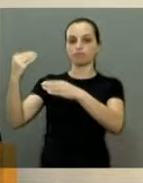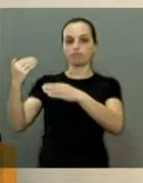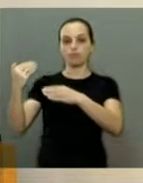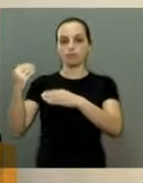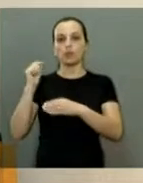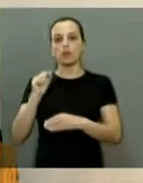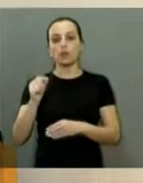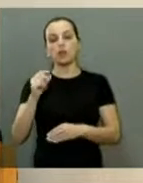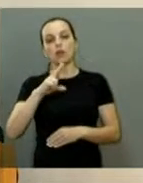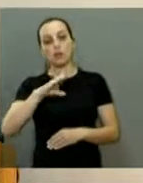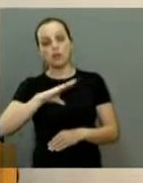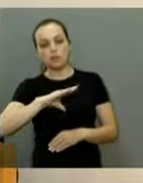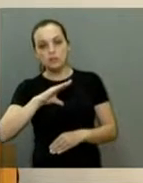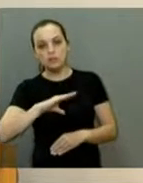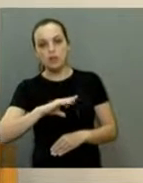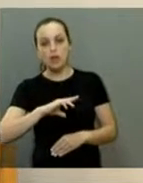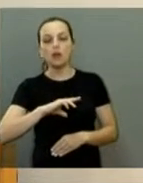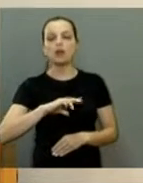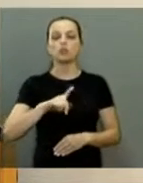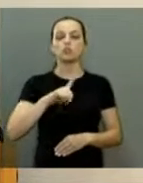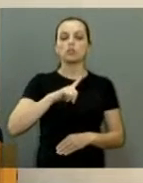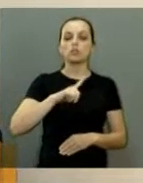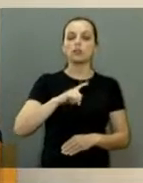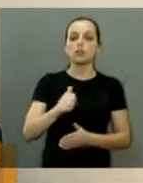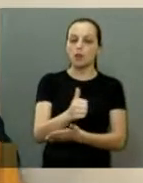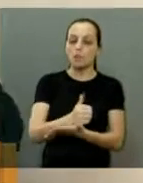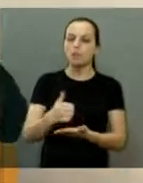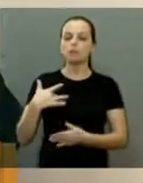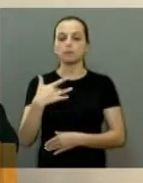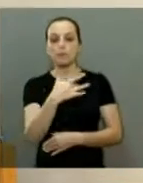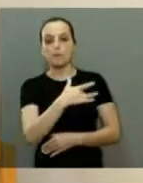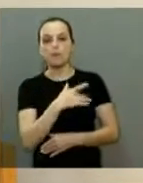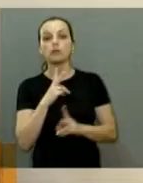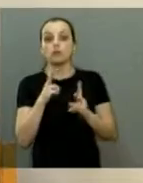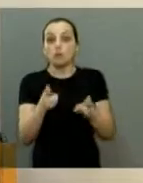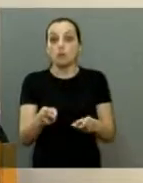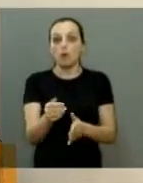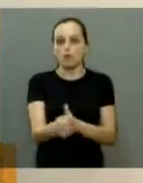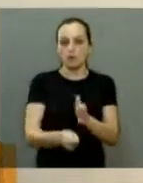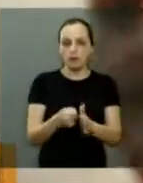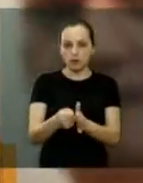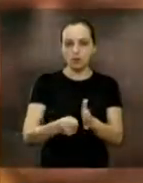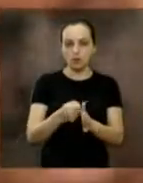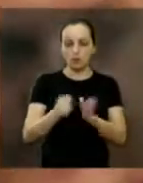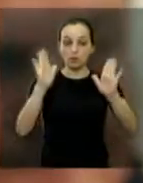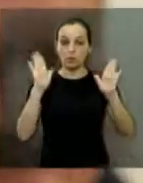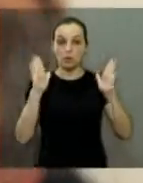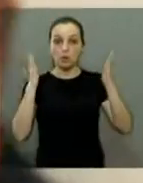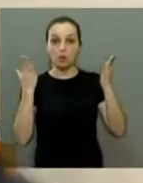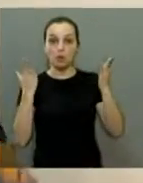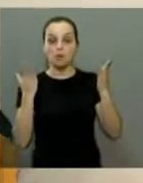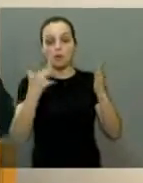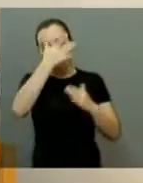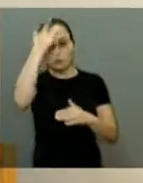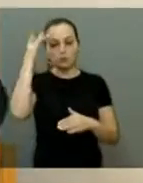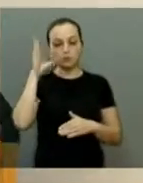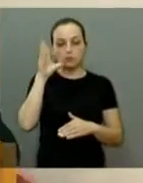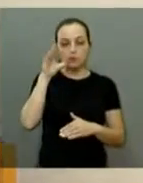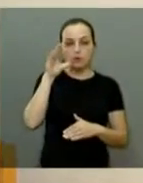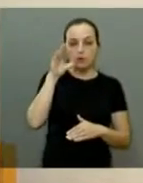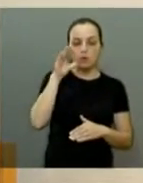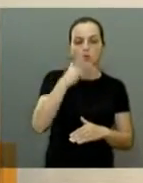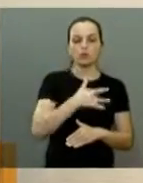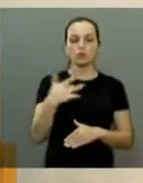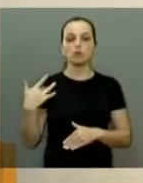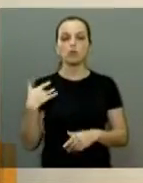têm uma saúde básica como o município de araraquara então aqui é uma homenagem aos funcionários da saúde e por esse atendimento chamado puder